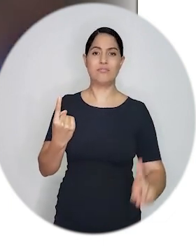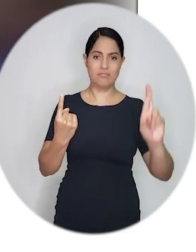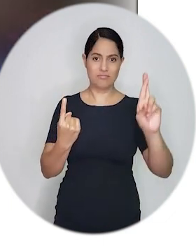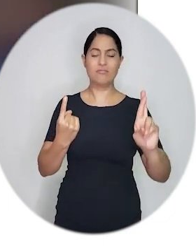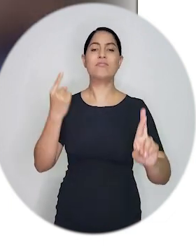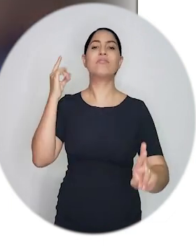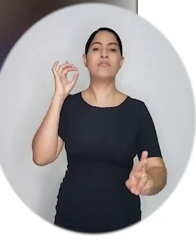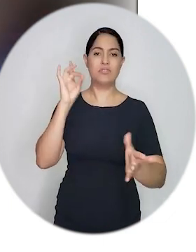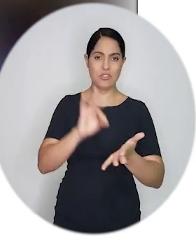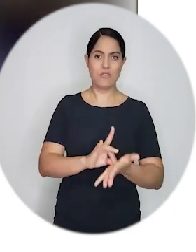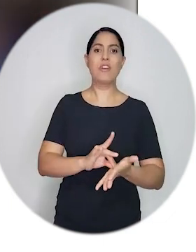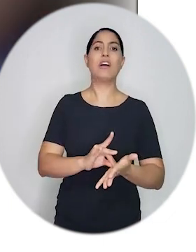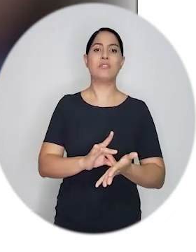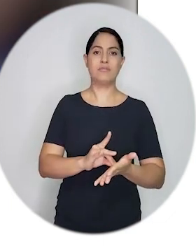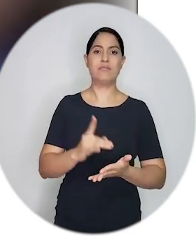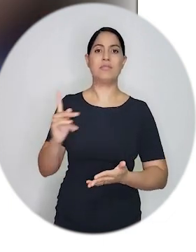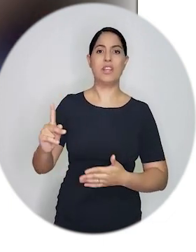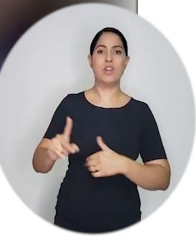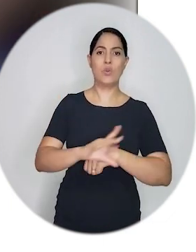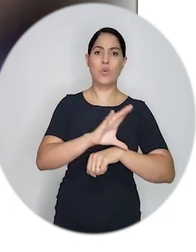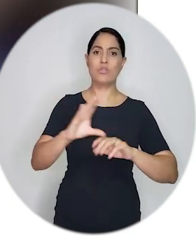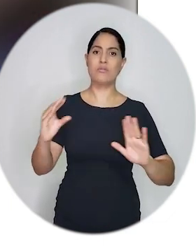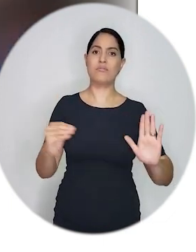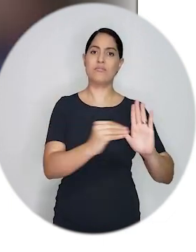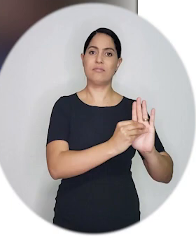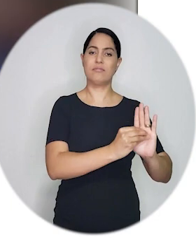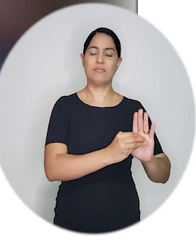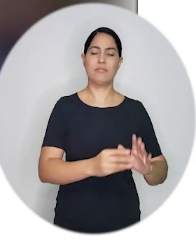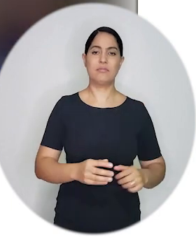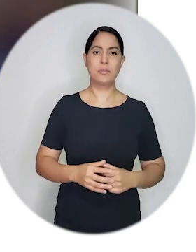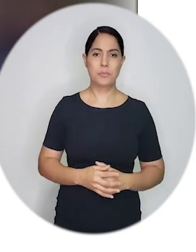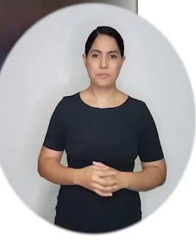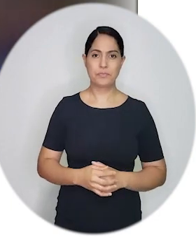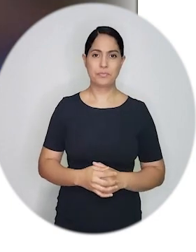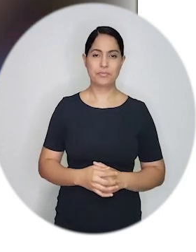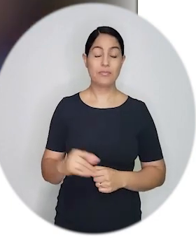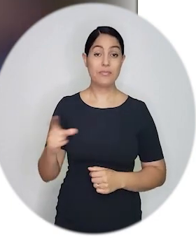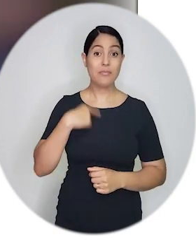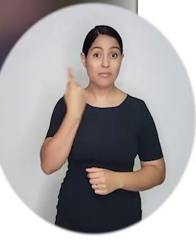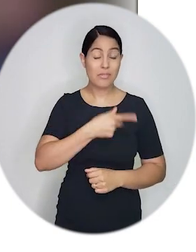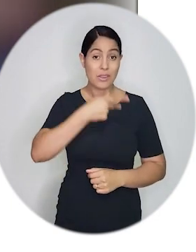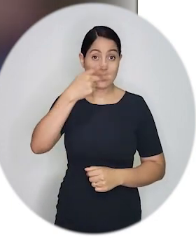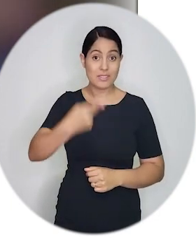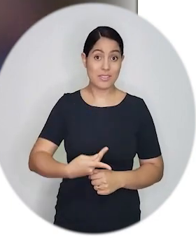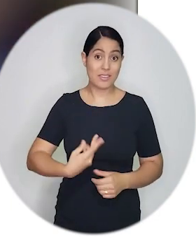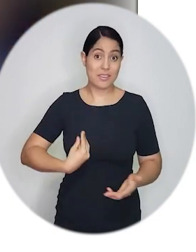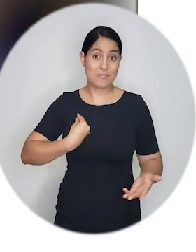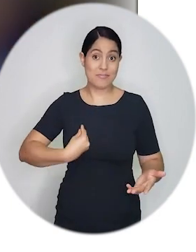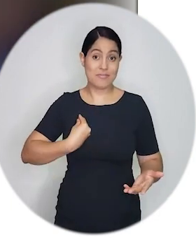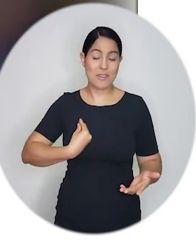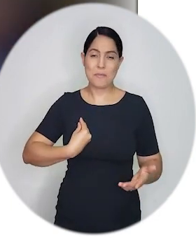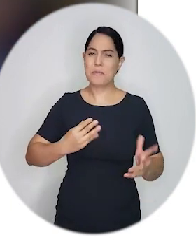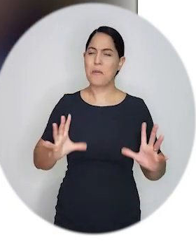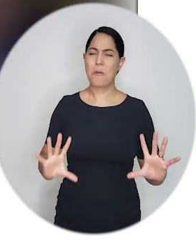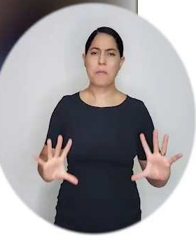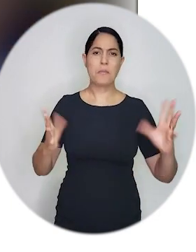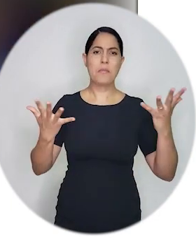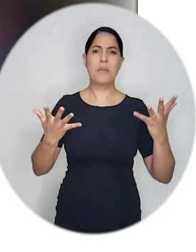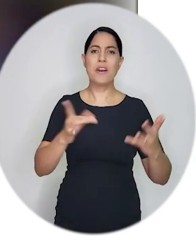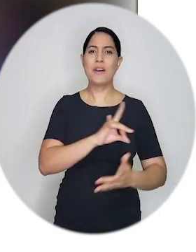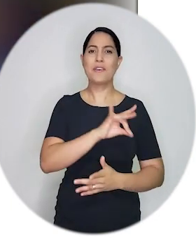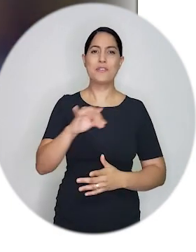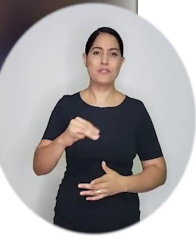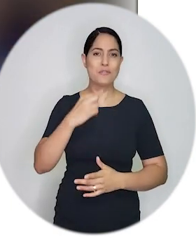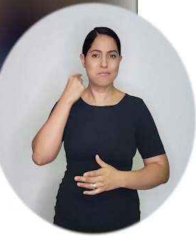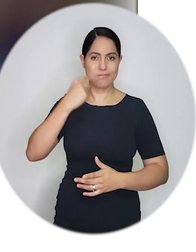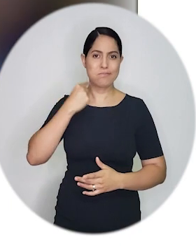representante de entidade de classe que está na Constituição. E nós estamos aqui porque estamos comemorando